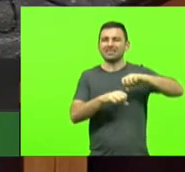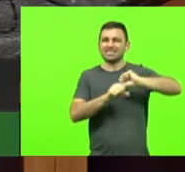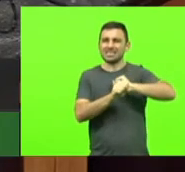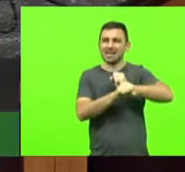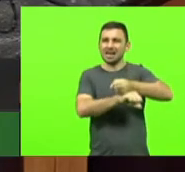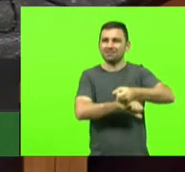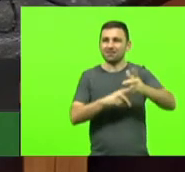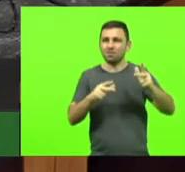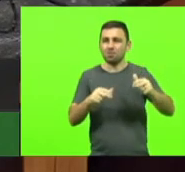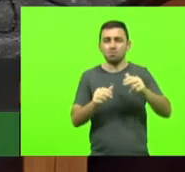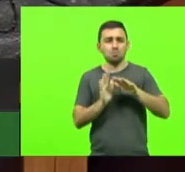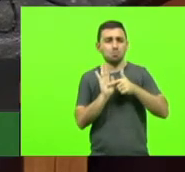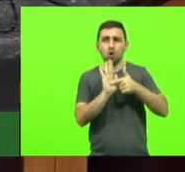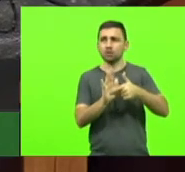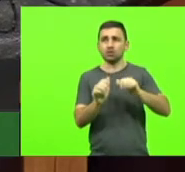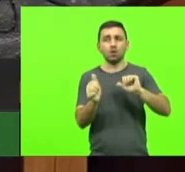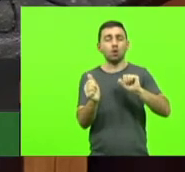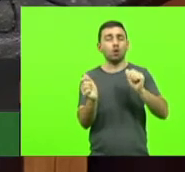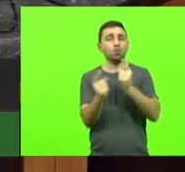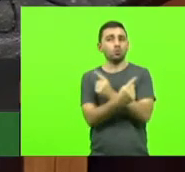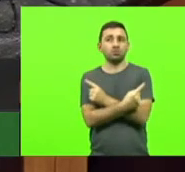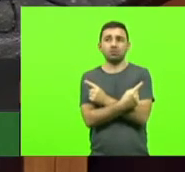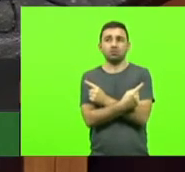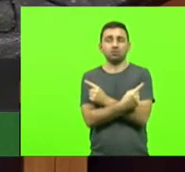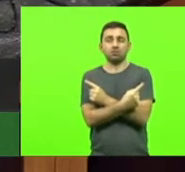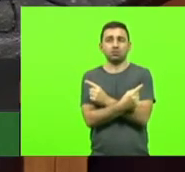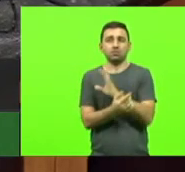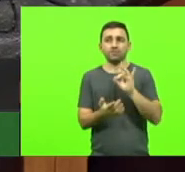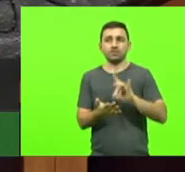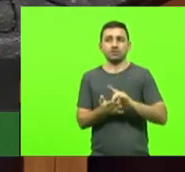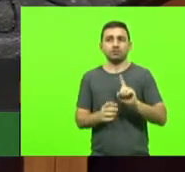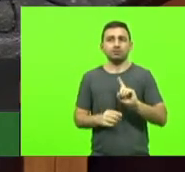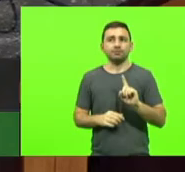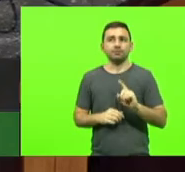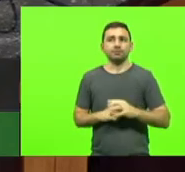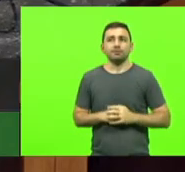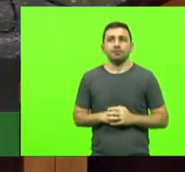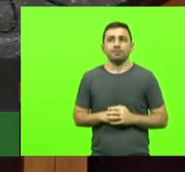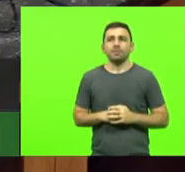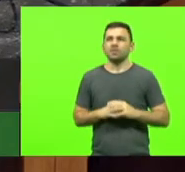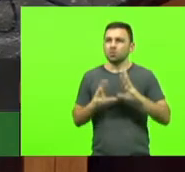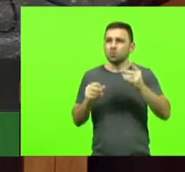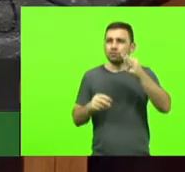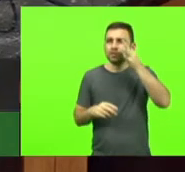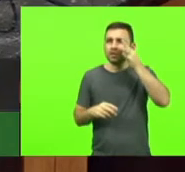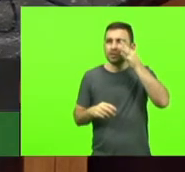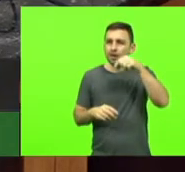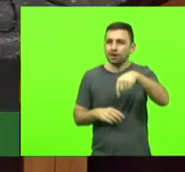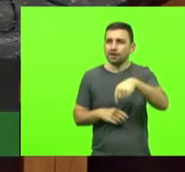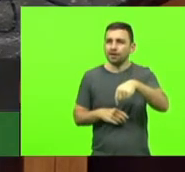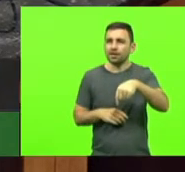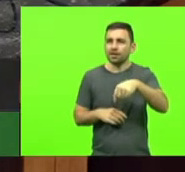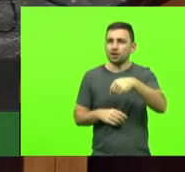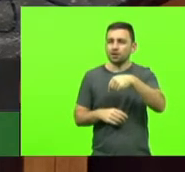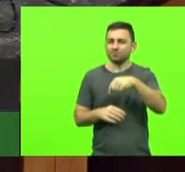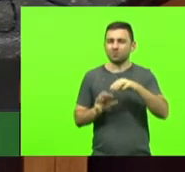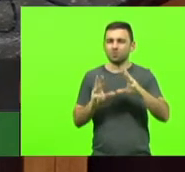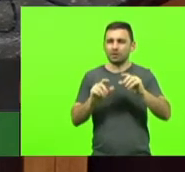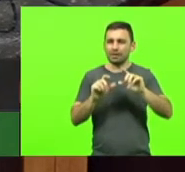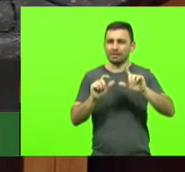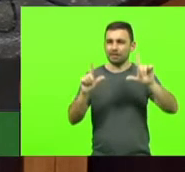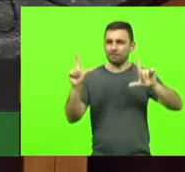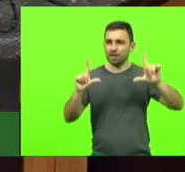exatamente o contrário. Bom, eu acho que todos os colegas aqui presenciaram os noticiários, né? E